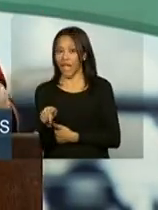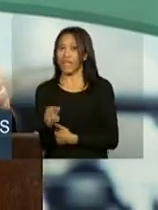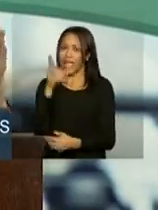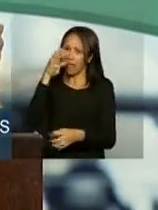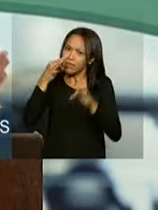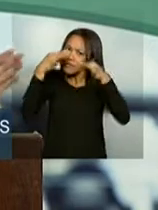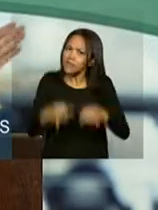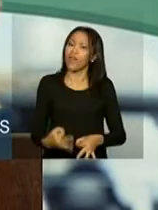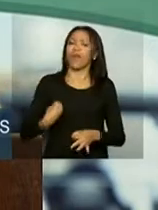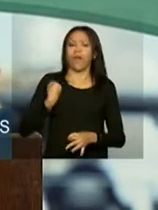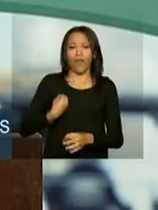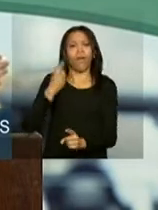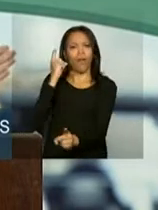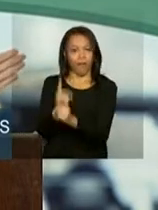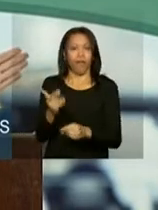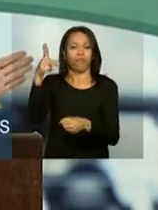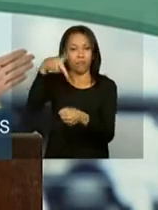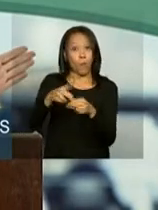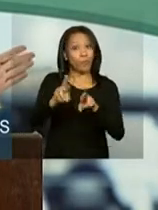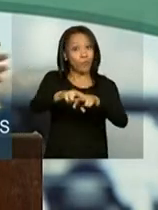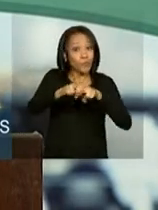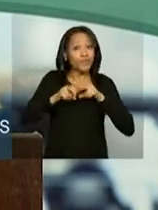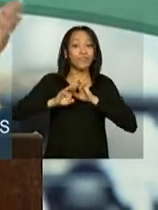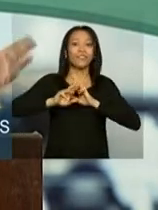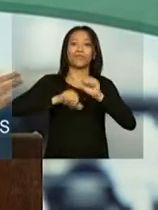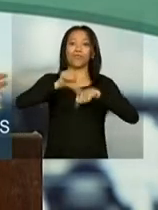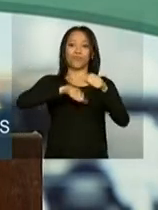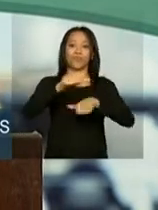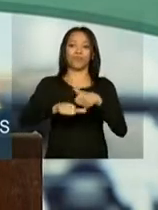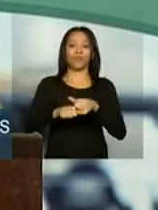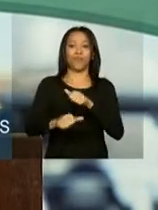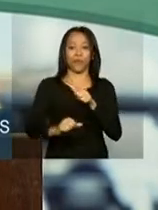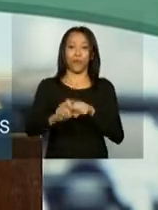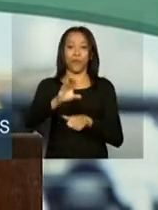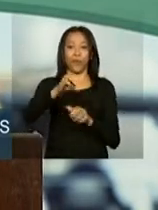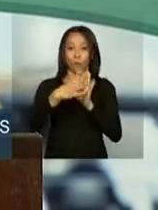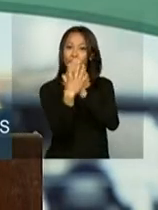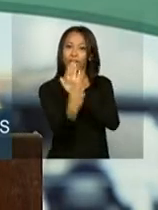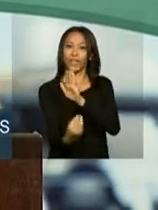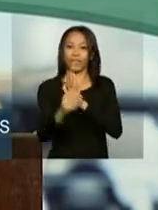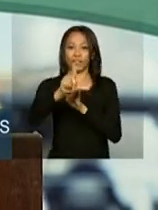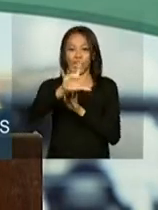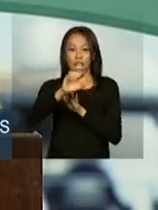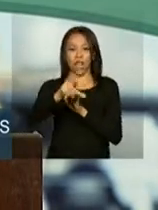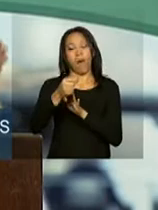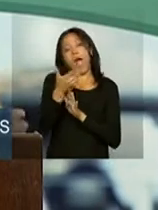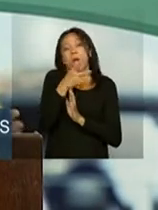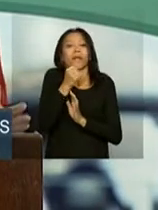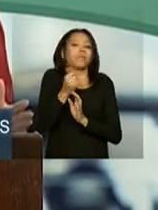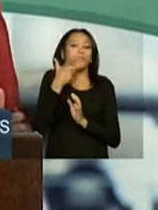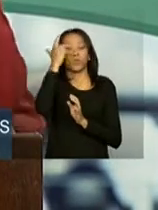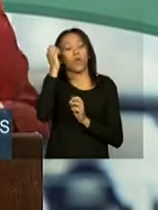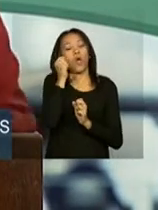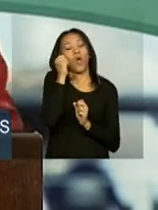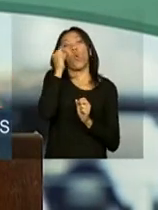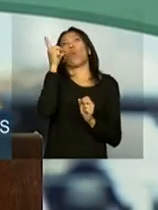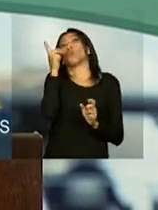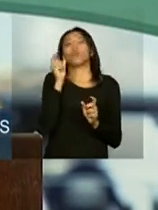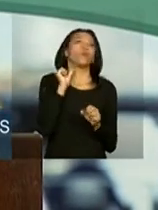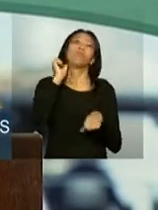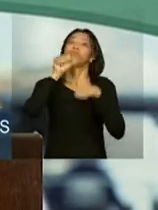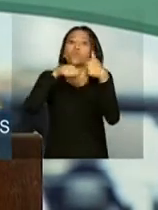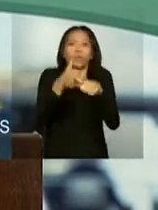Por isso que se muda o modelo de leilão. Não se muda porque alguém acordou de manhã e resolveu mudar. Se